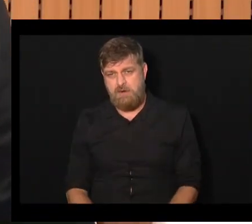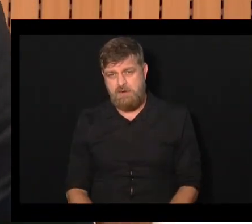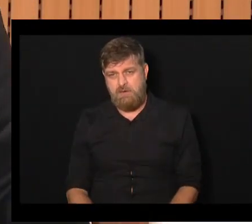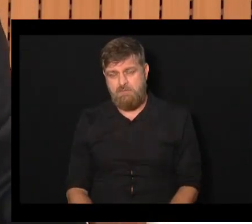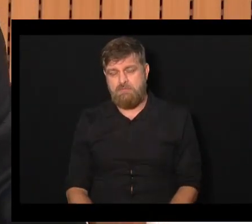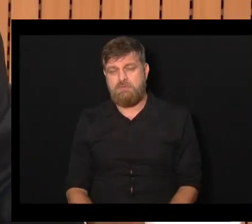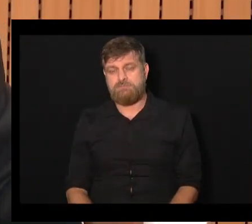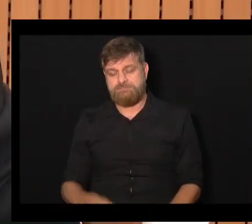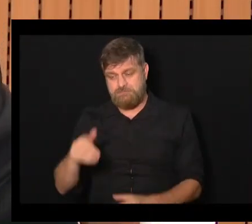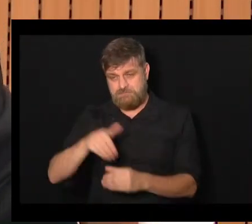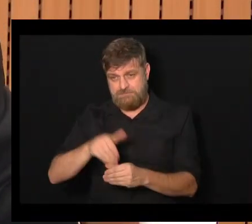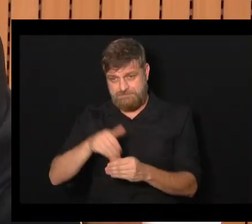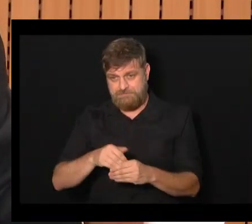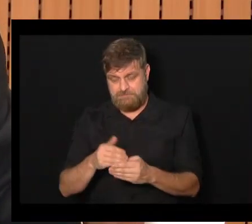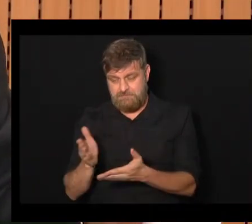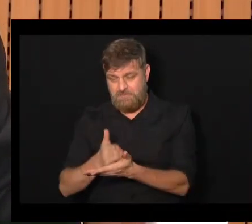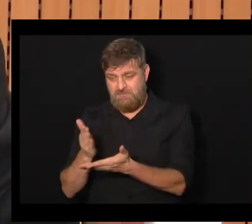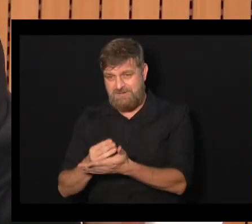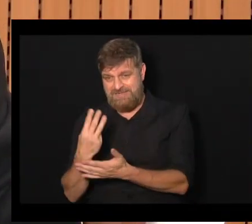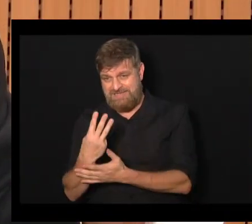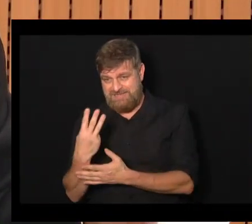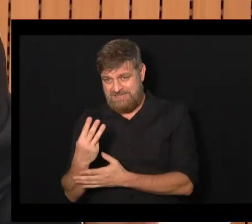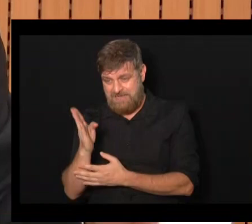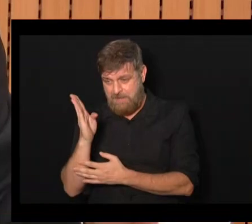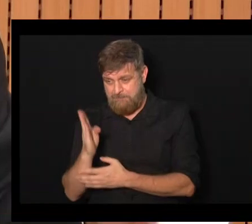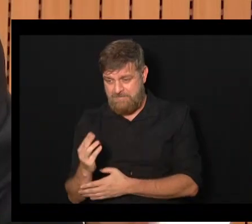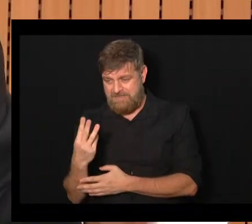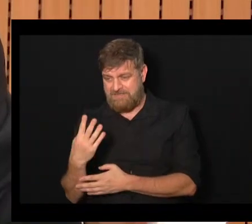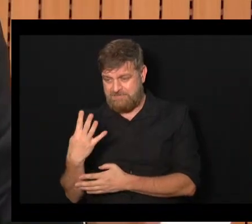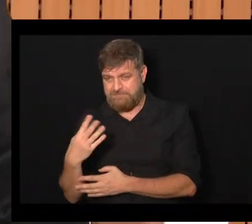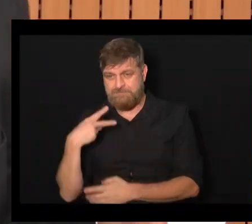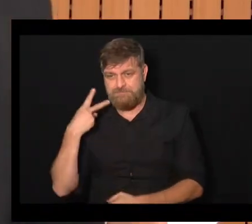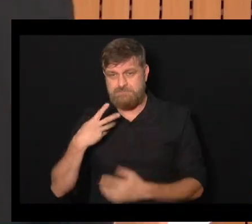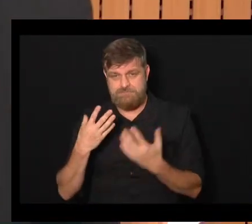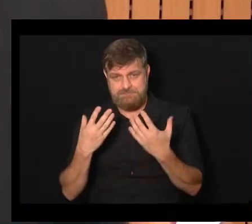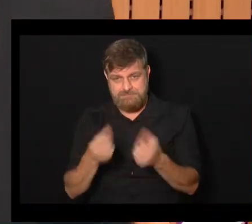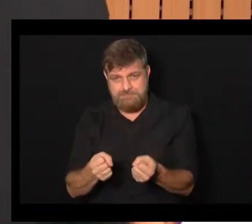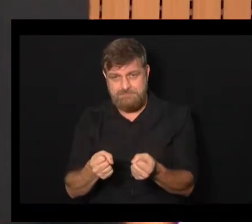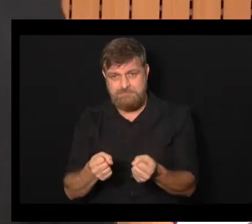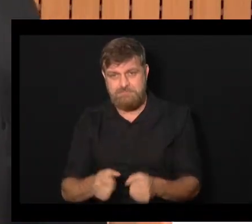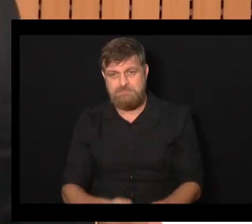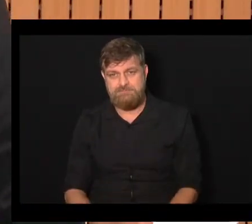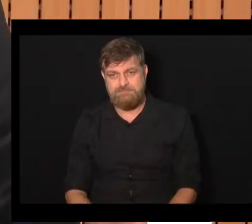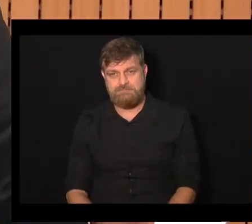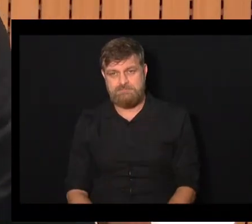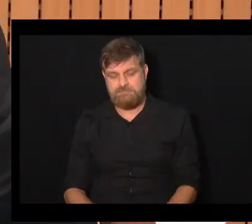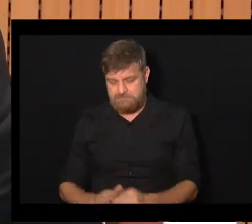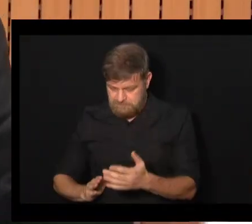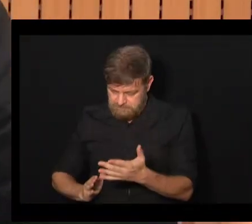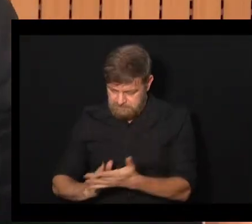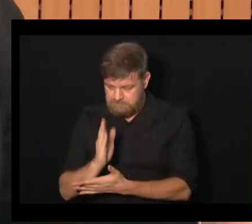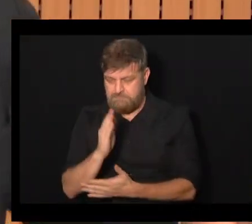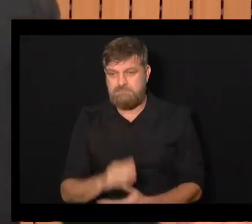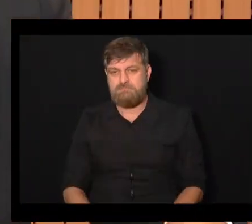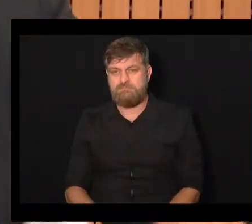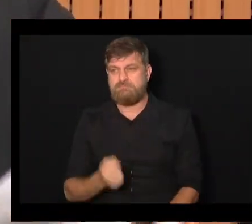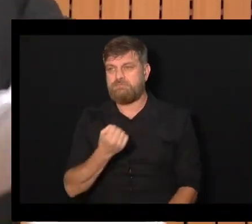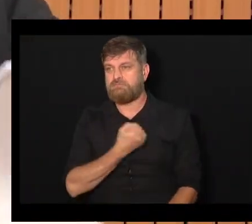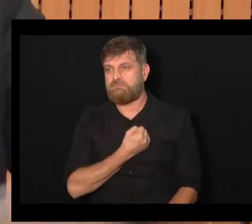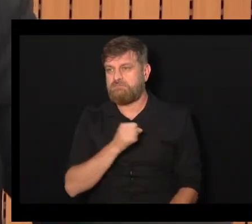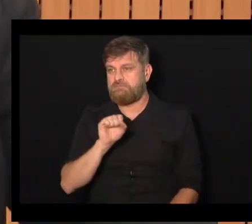Em votação, a emenda de folhas 33/34. Vereadores favoráveis, permaneçam como estão. Aprovado. Item